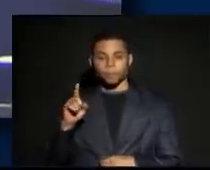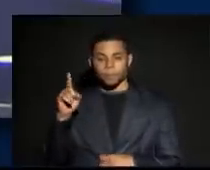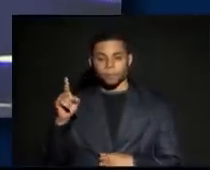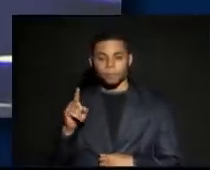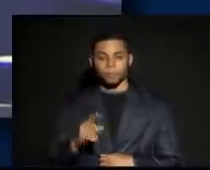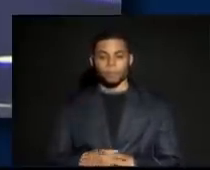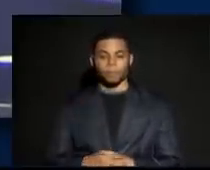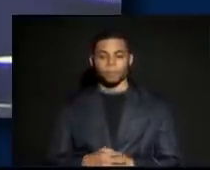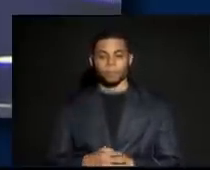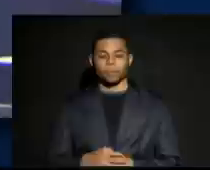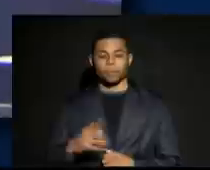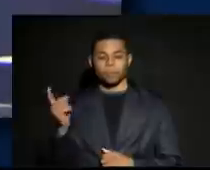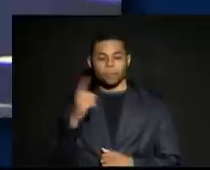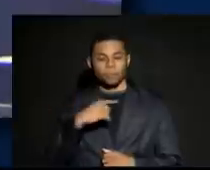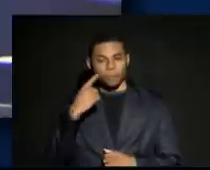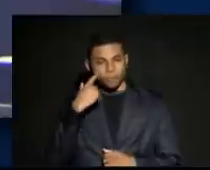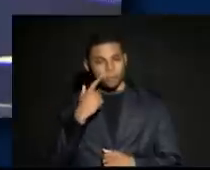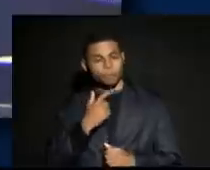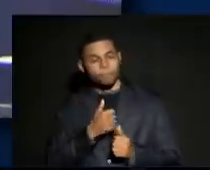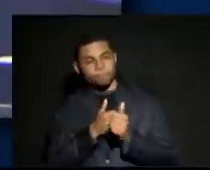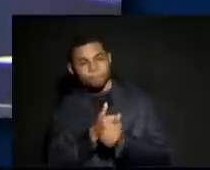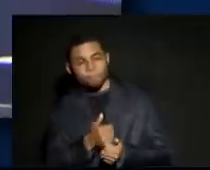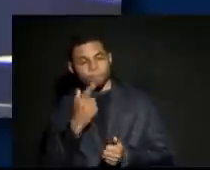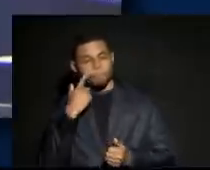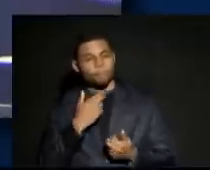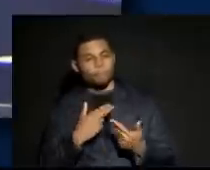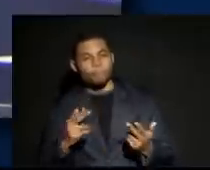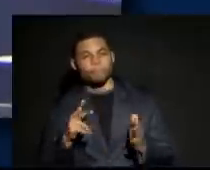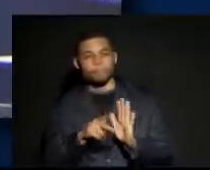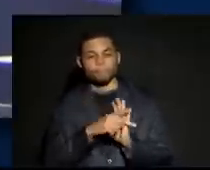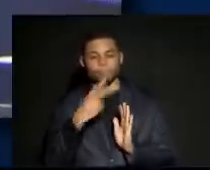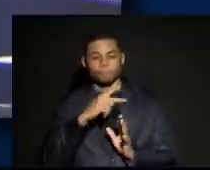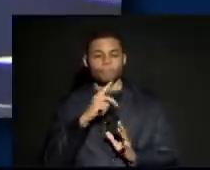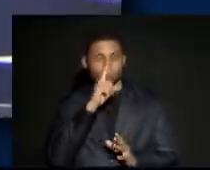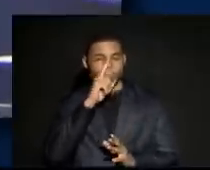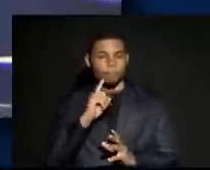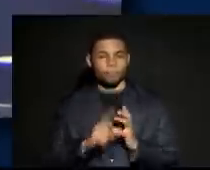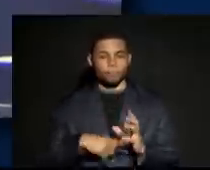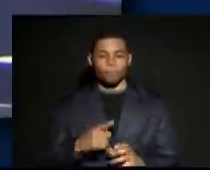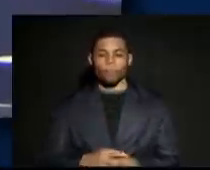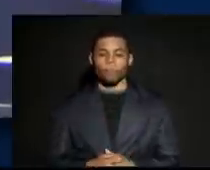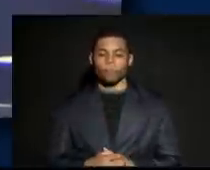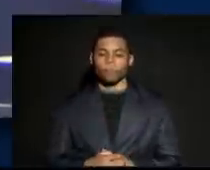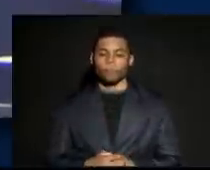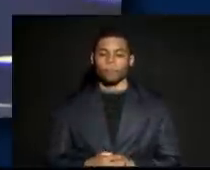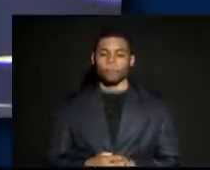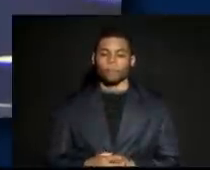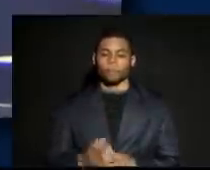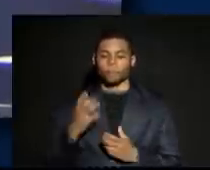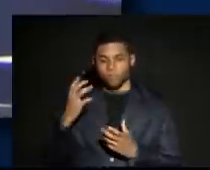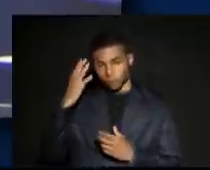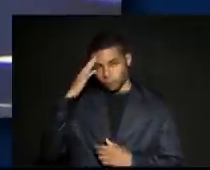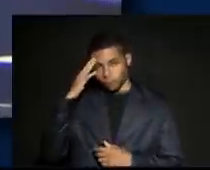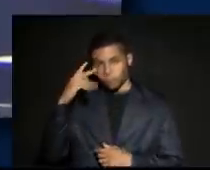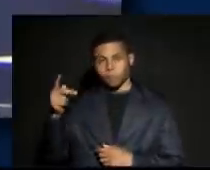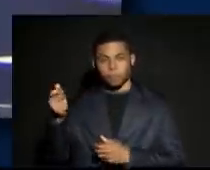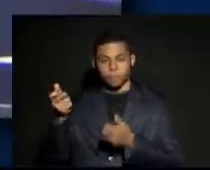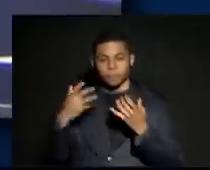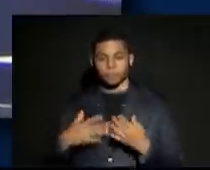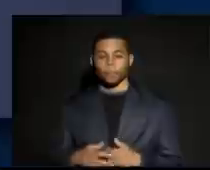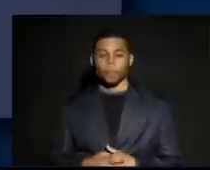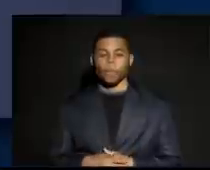e ficará regras de câmbio e acompanhado de uma grande recuperação de apetite por risco Global eu queria entender a sua cabeça sobre